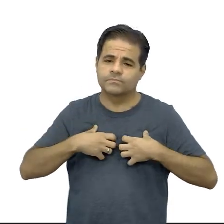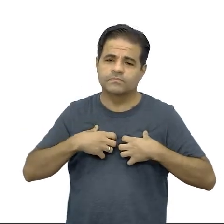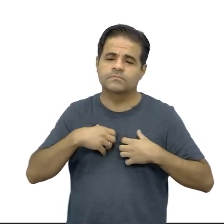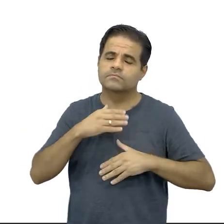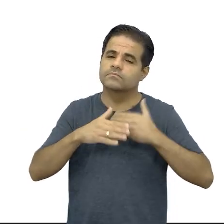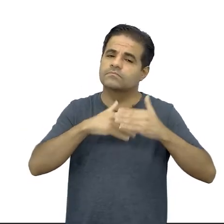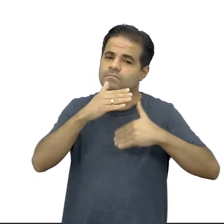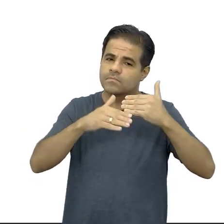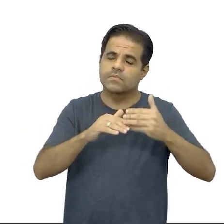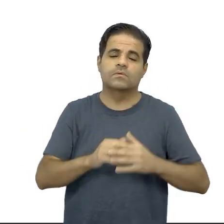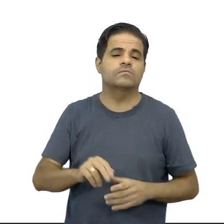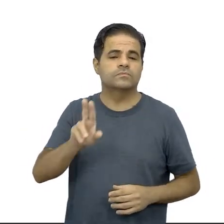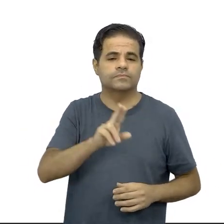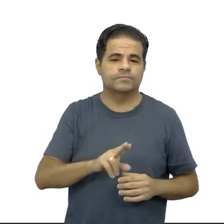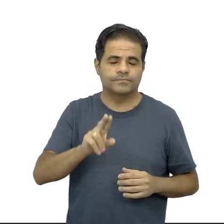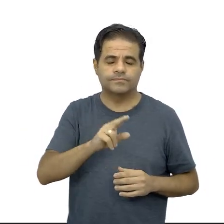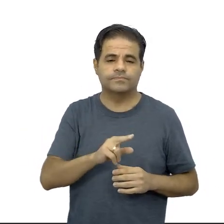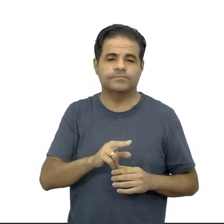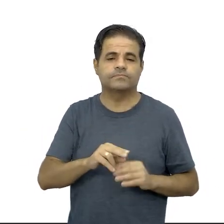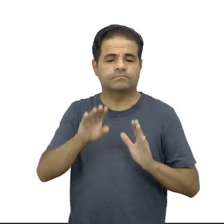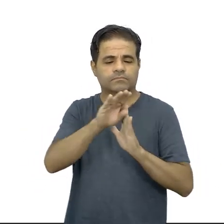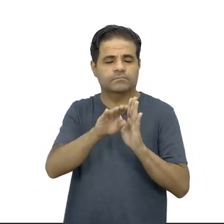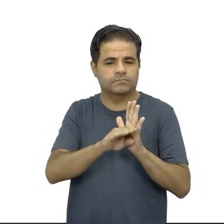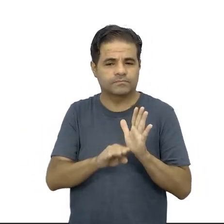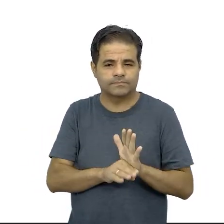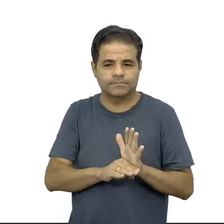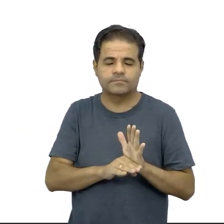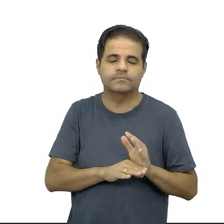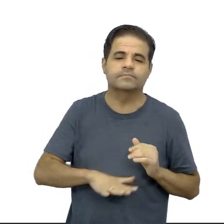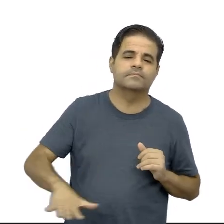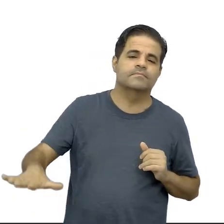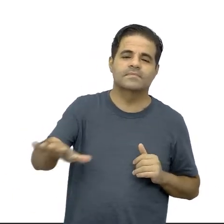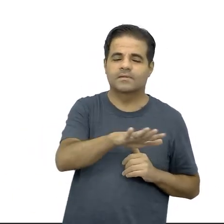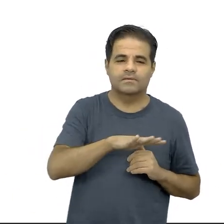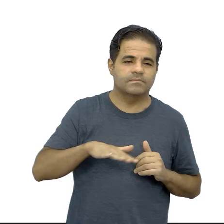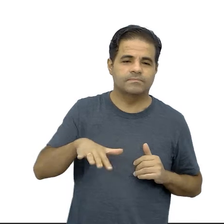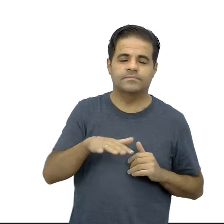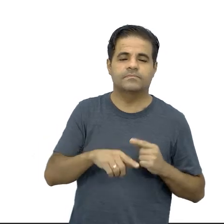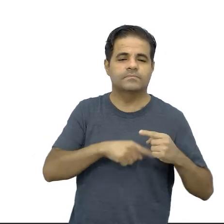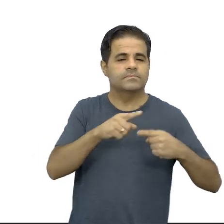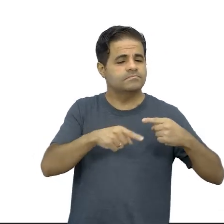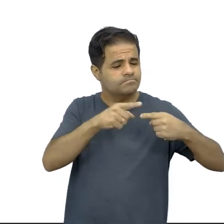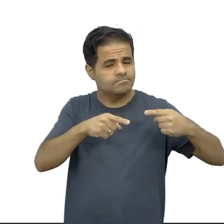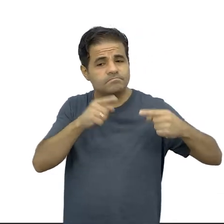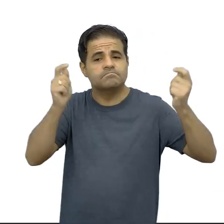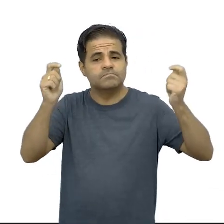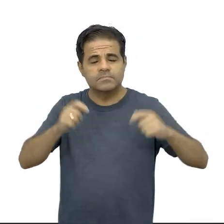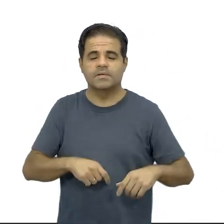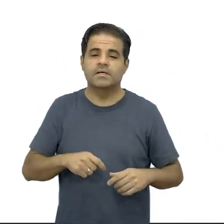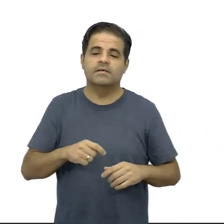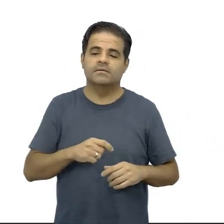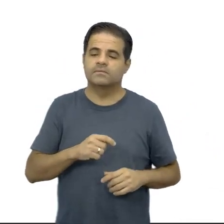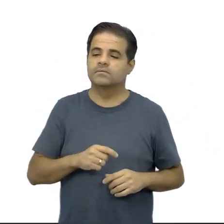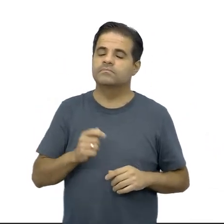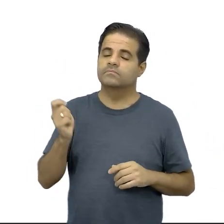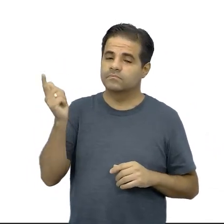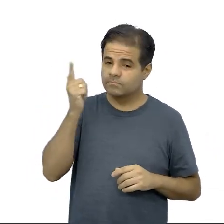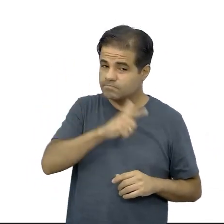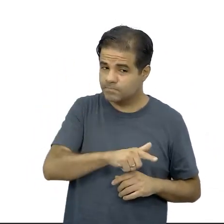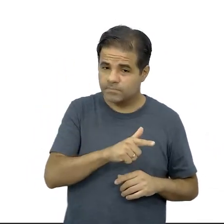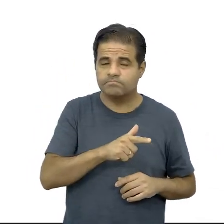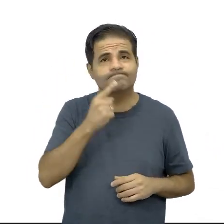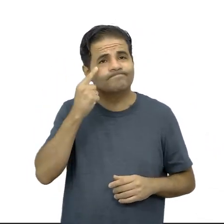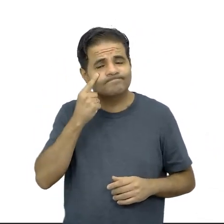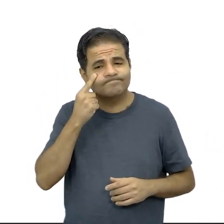forma, utilizando esses princípios da aprendizagem em espiral, pode ser possível que nós consigamos,